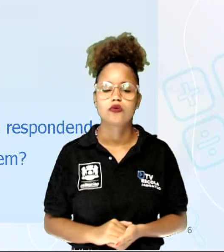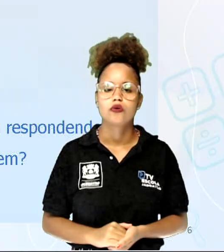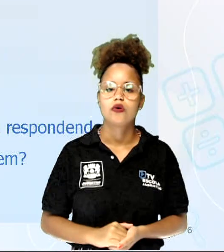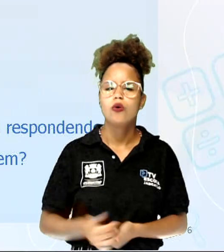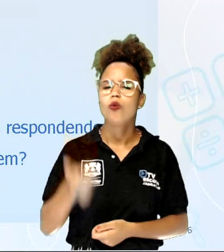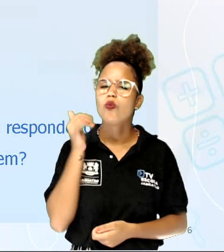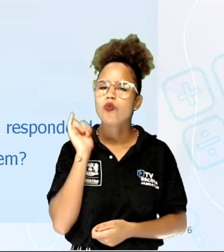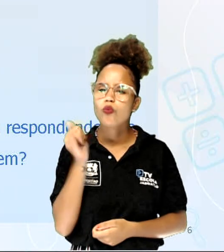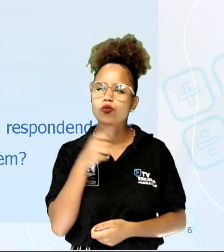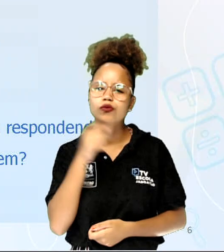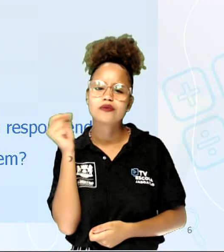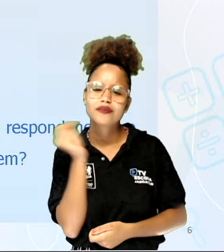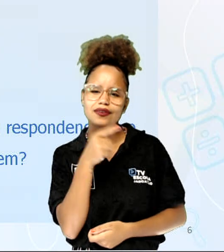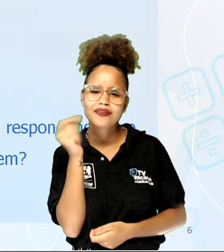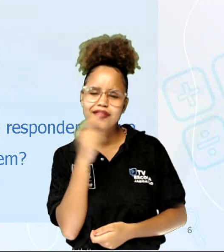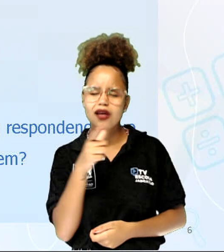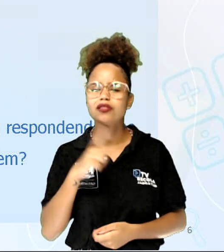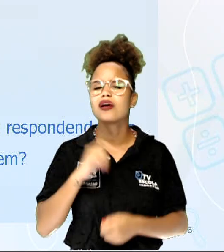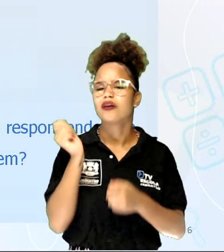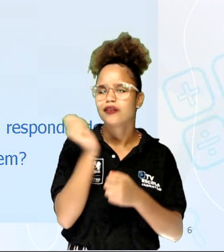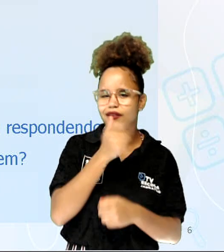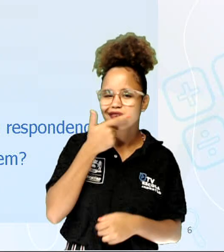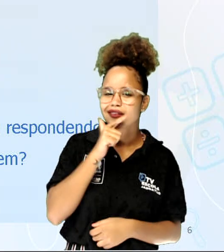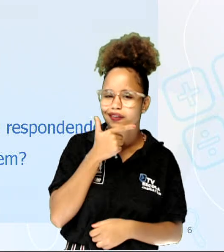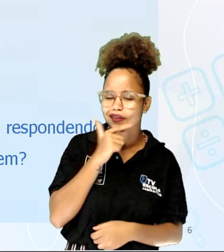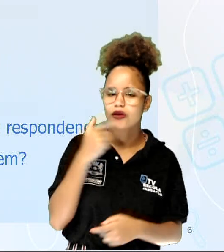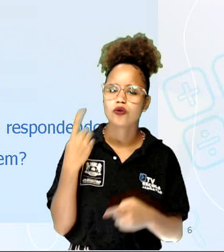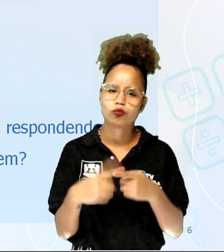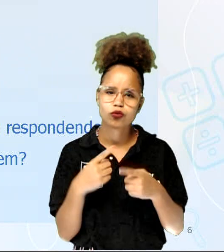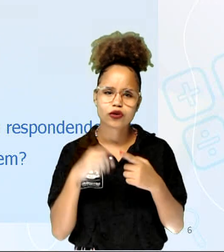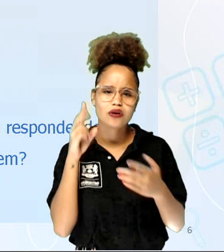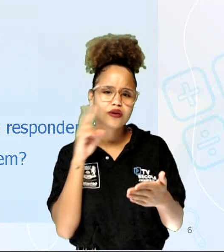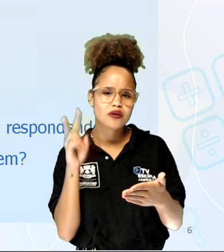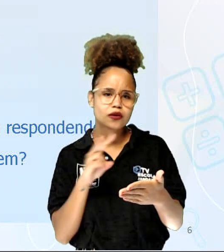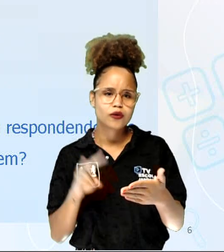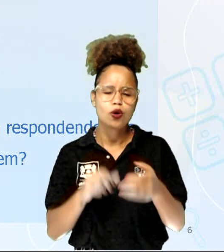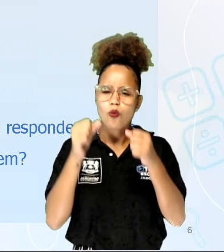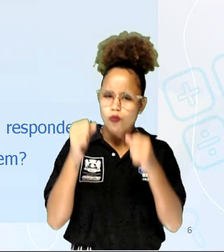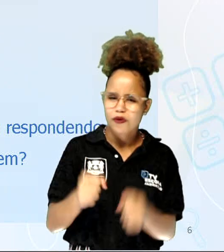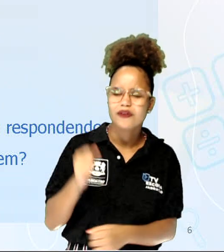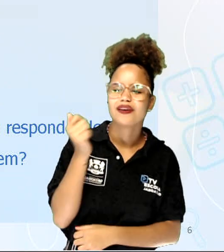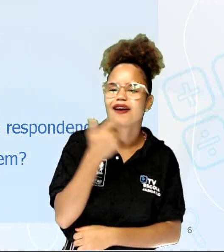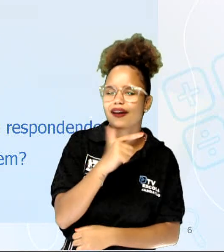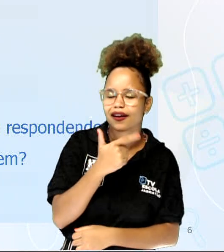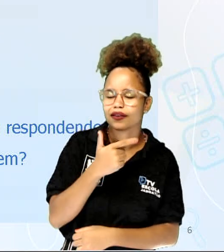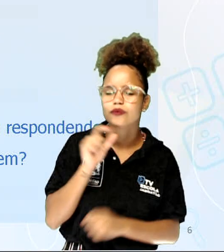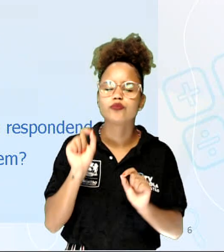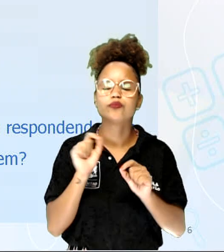humor visa o riso. Por que o conto lido pode ser considerado de humor?